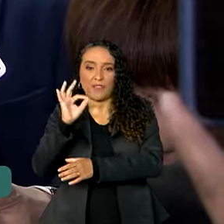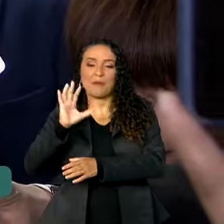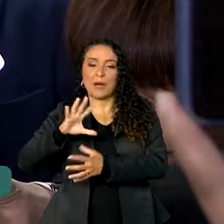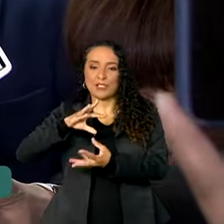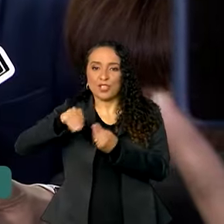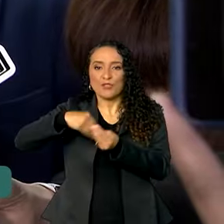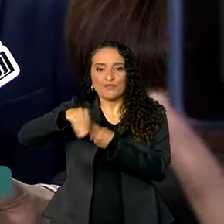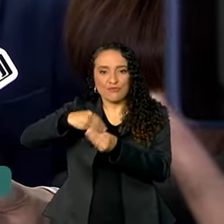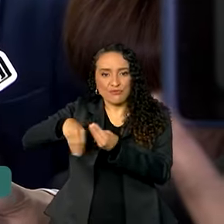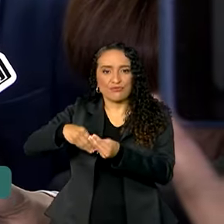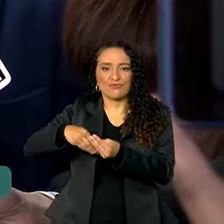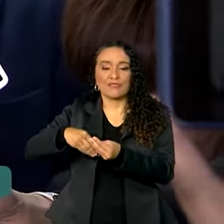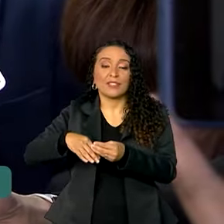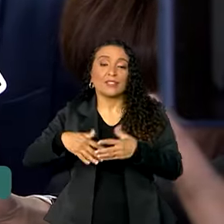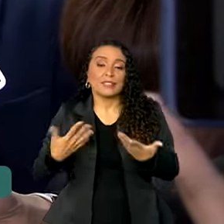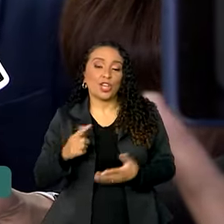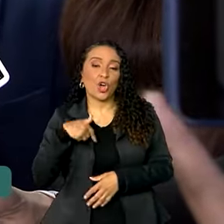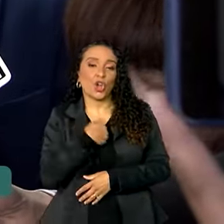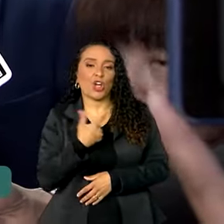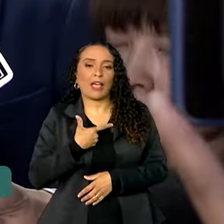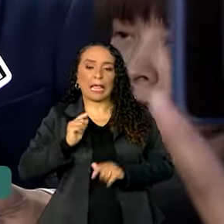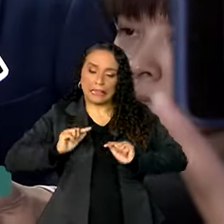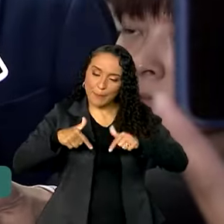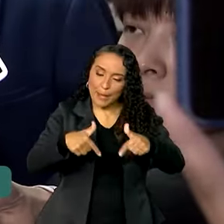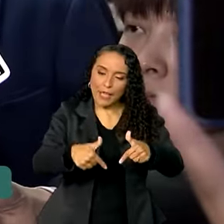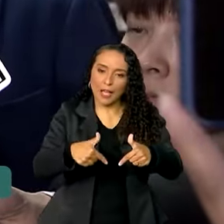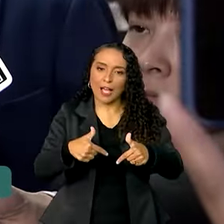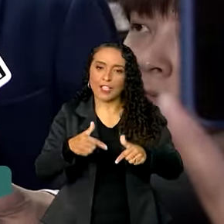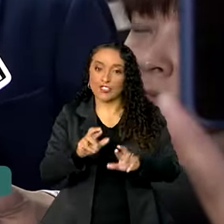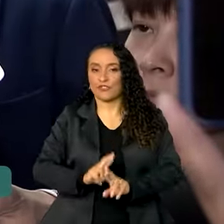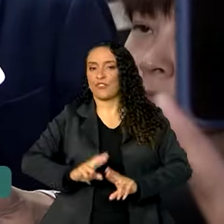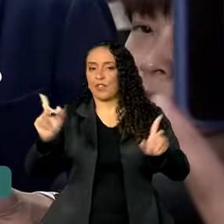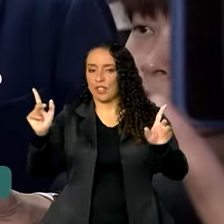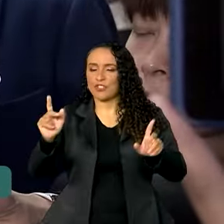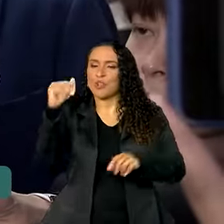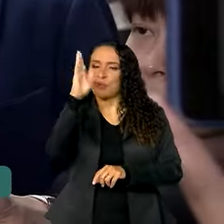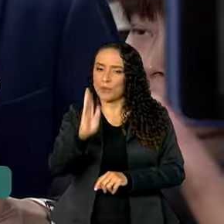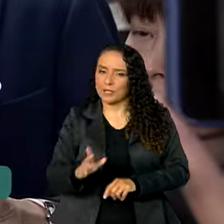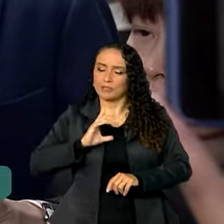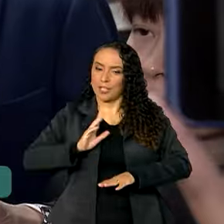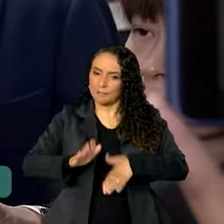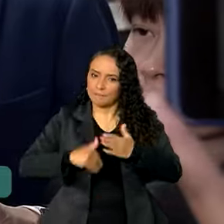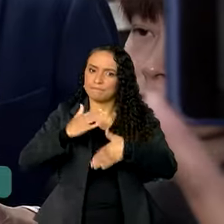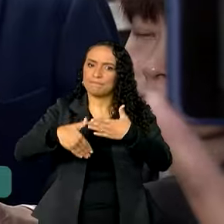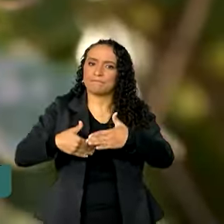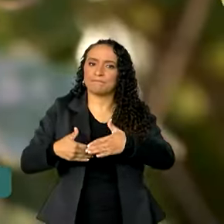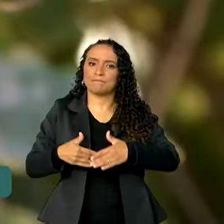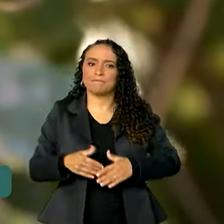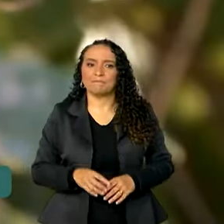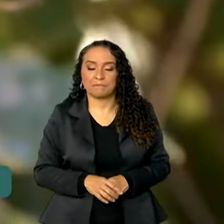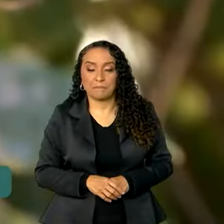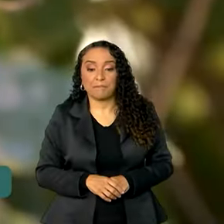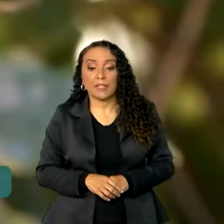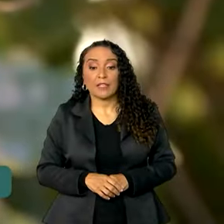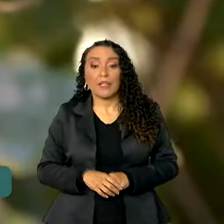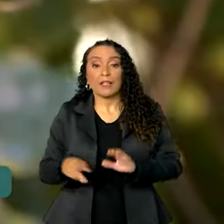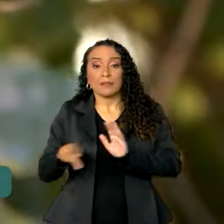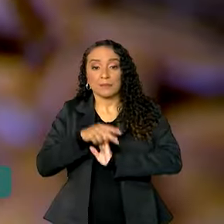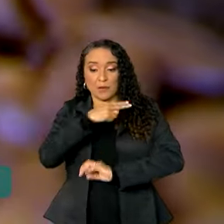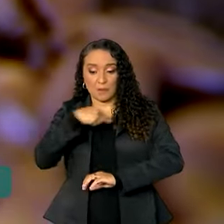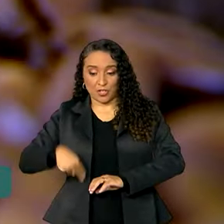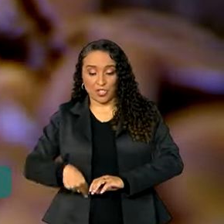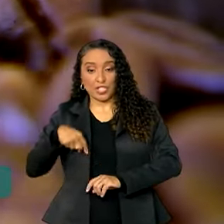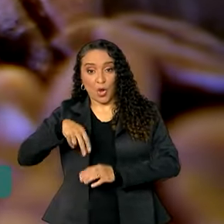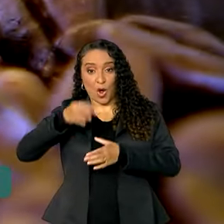café. E a gente está querendo trabalhar isso de uma maneira diferente. O Brasil está avançando muito nisso. Para os chineses, o